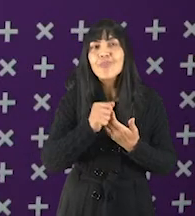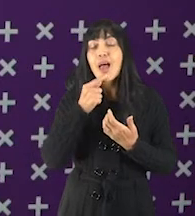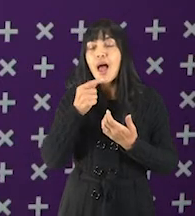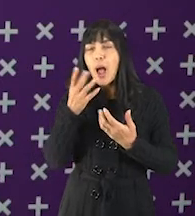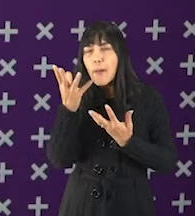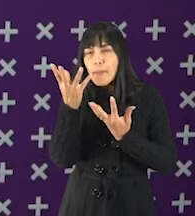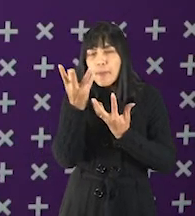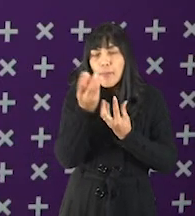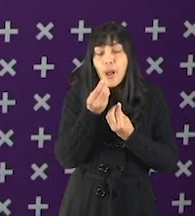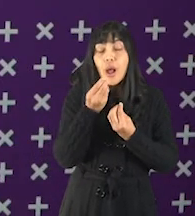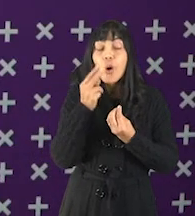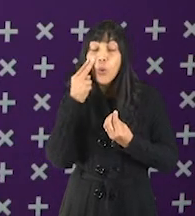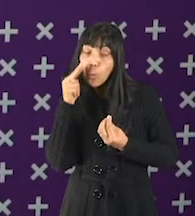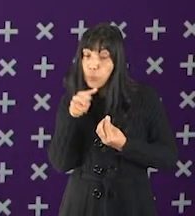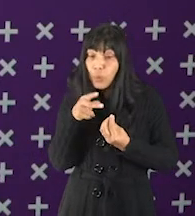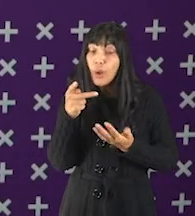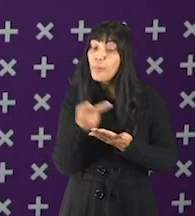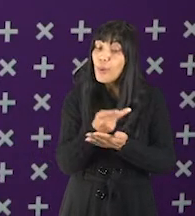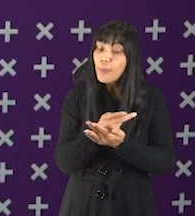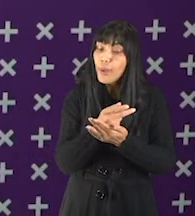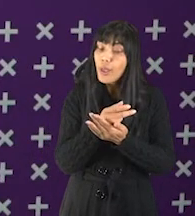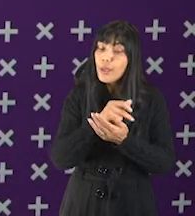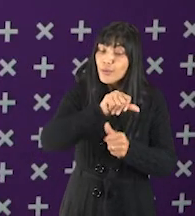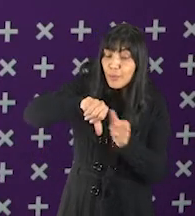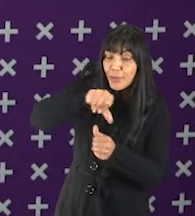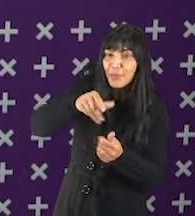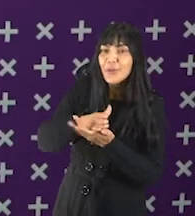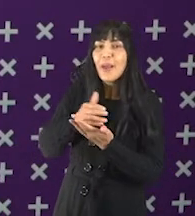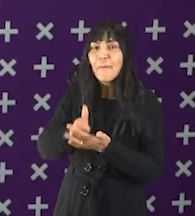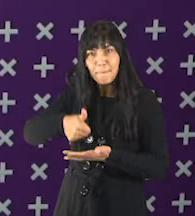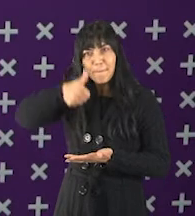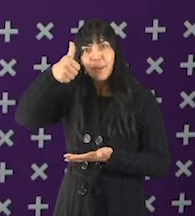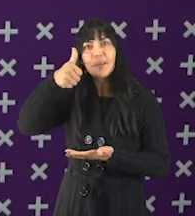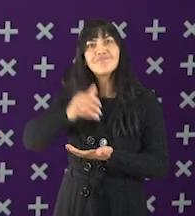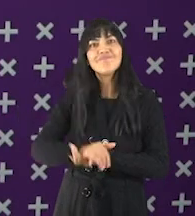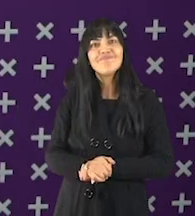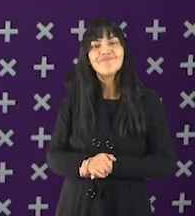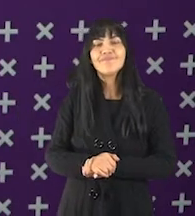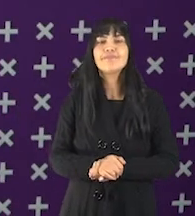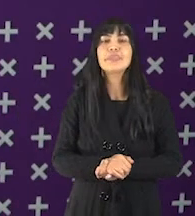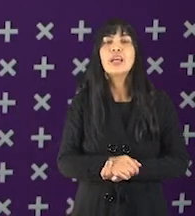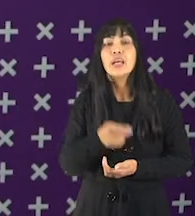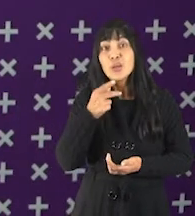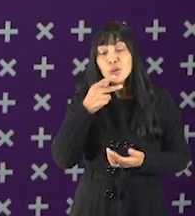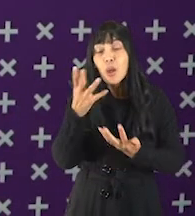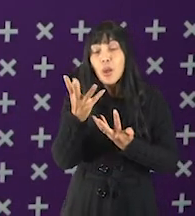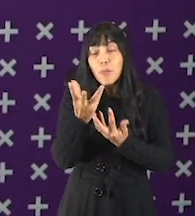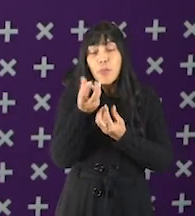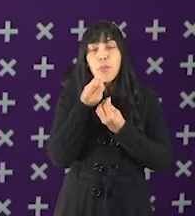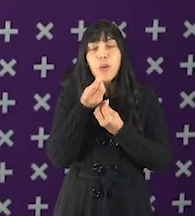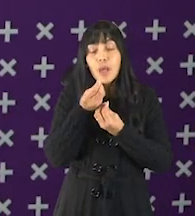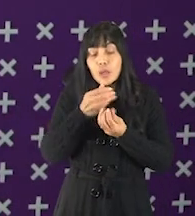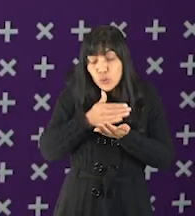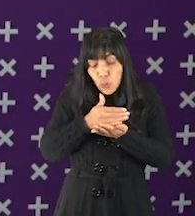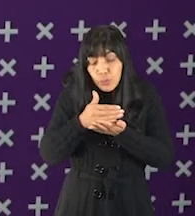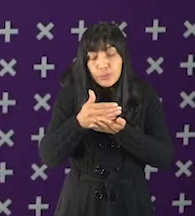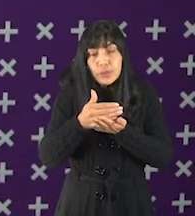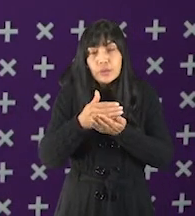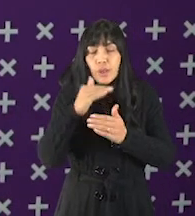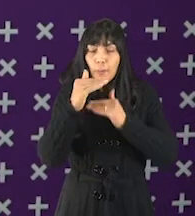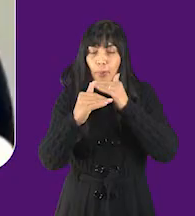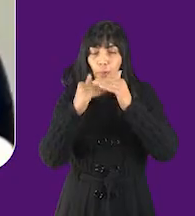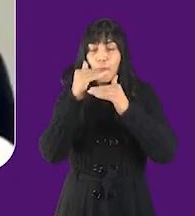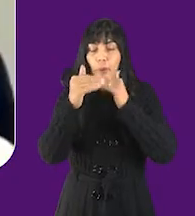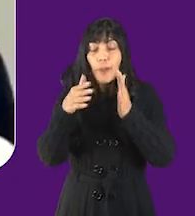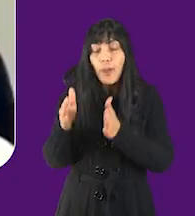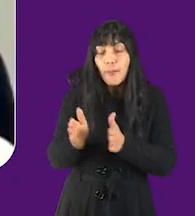a pivotear os erros antes que eles aconteçam. Isso é essencial na questão de qualidade, desde a concepção e o